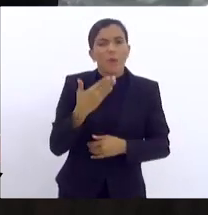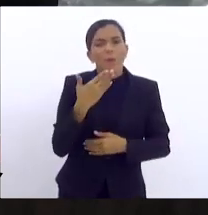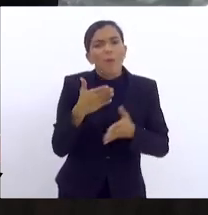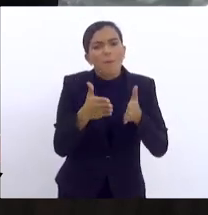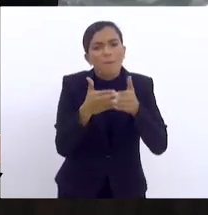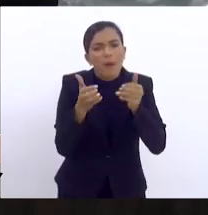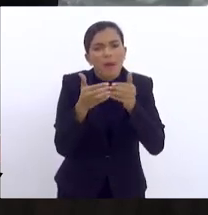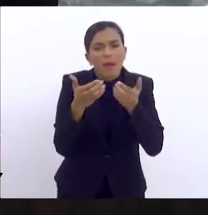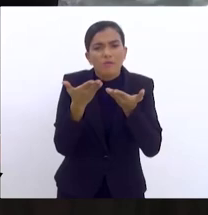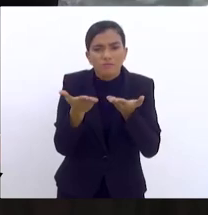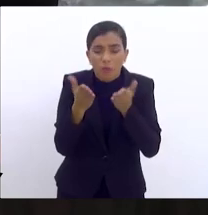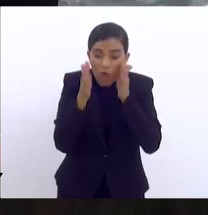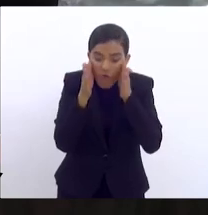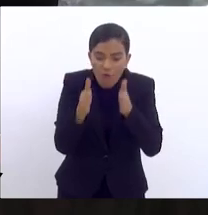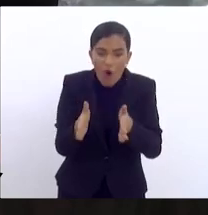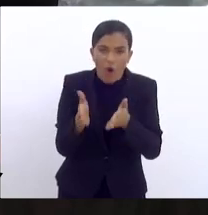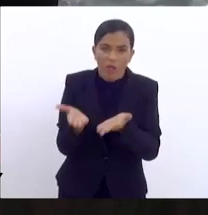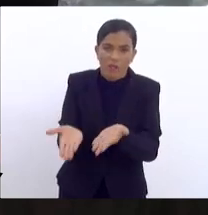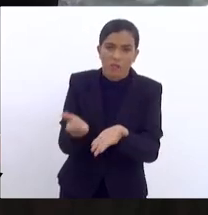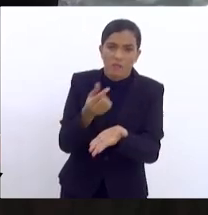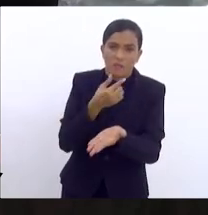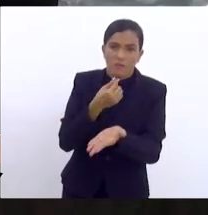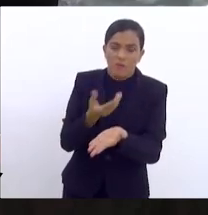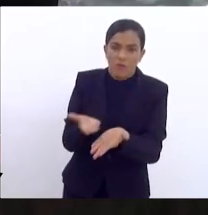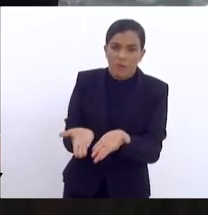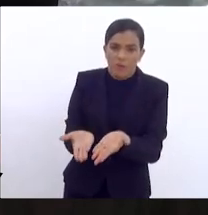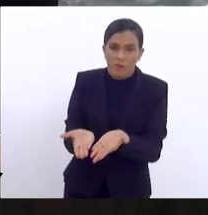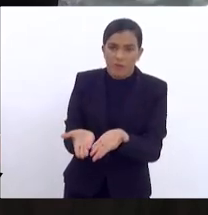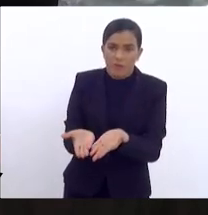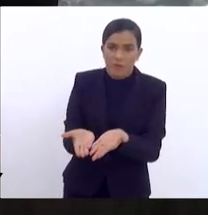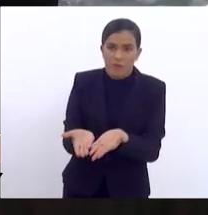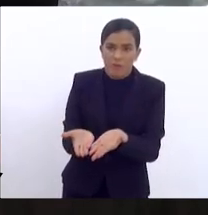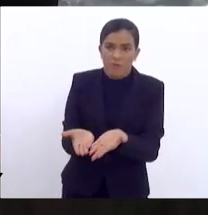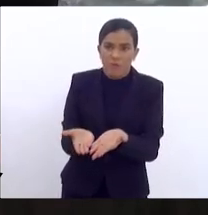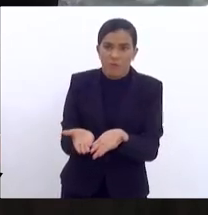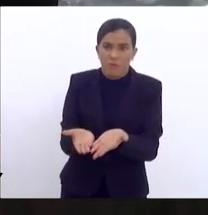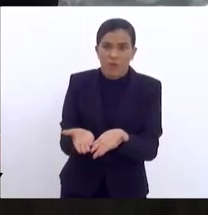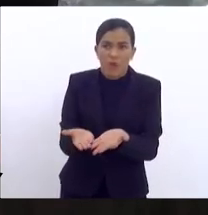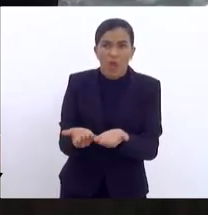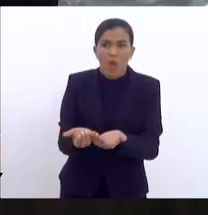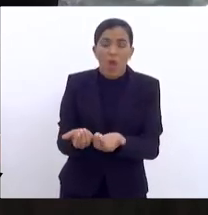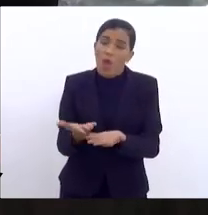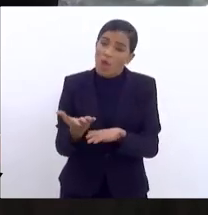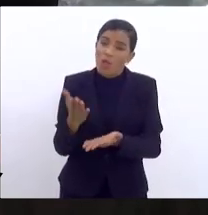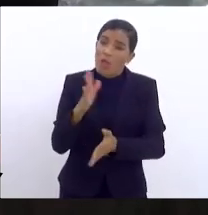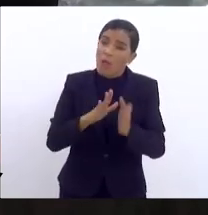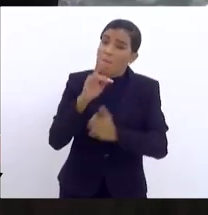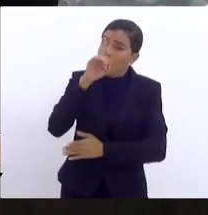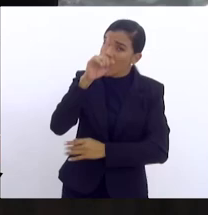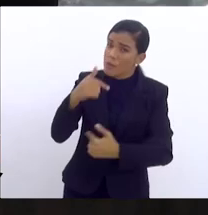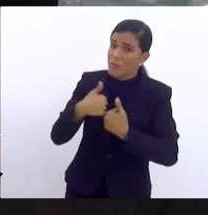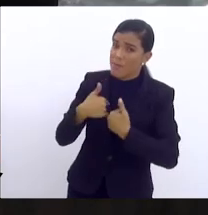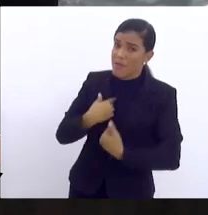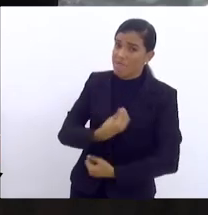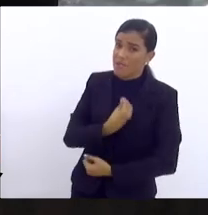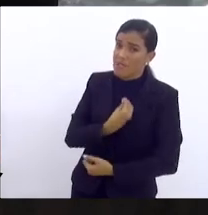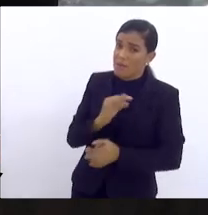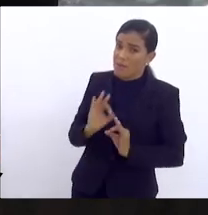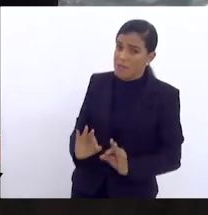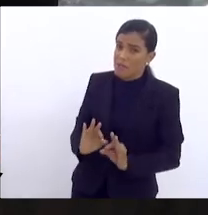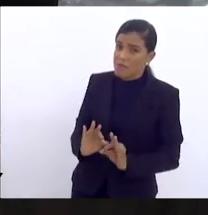senhores foca em cima desse cara eu tô botando meu pescoço naquele dia falando isso aqui porque vai chegar até ele